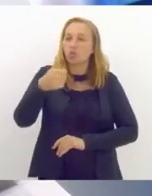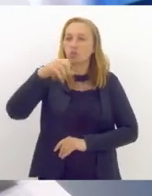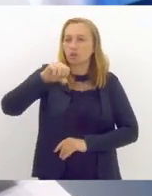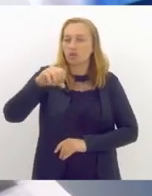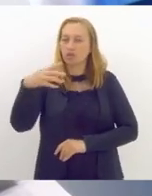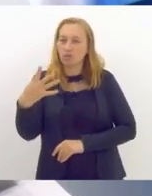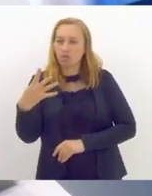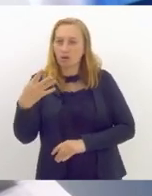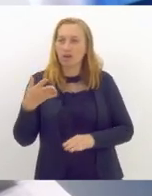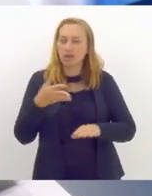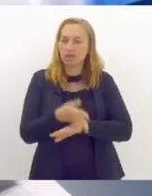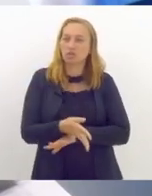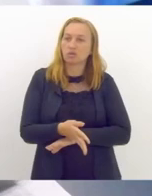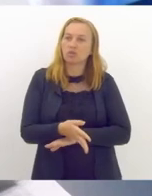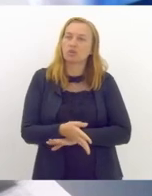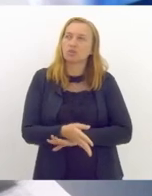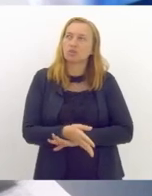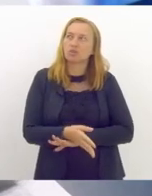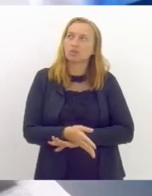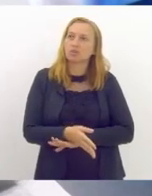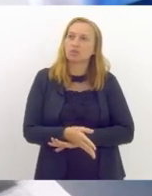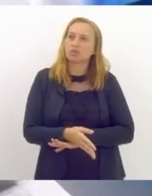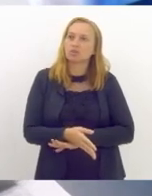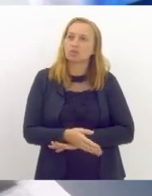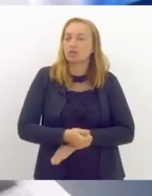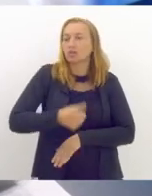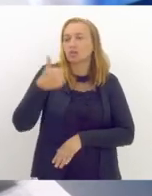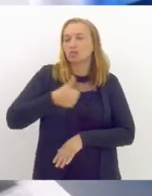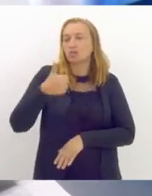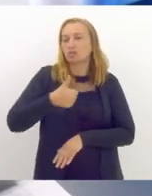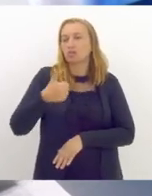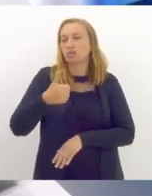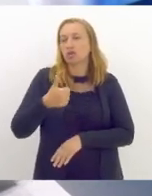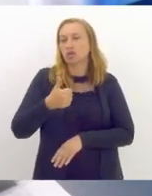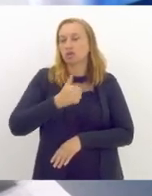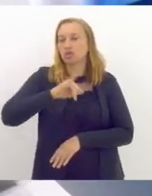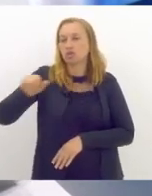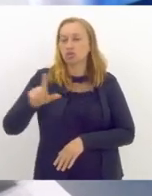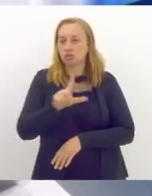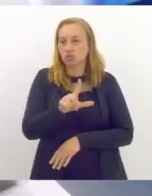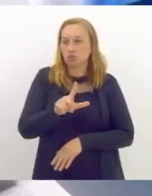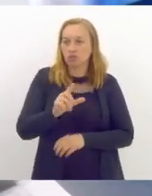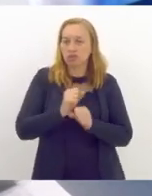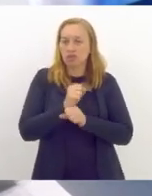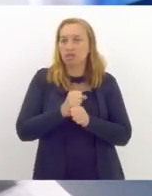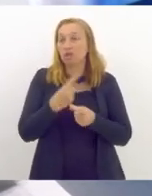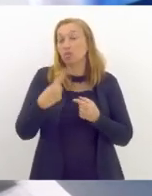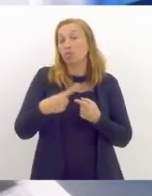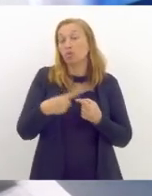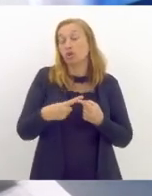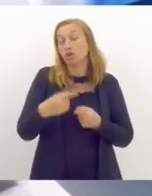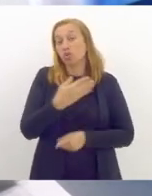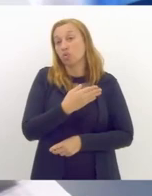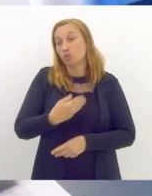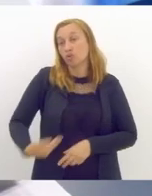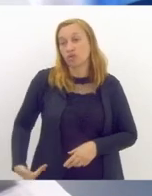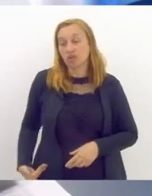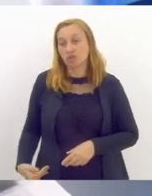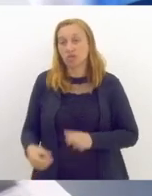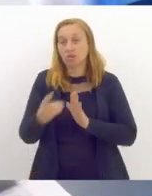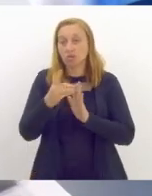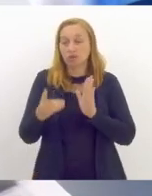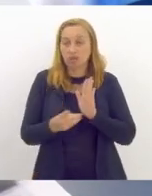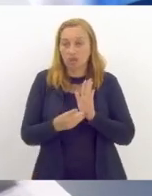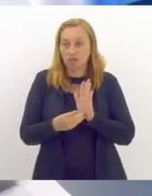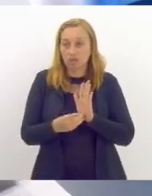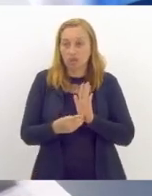entrou em vigor em primeiro de julho desse ano porque o governador por decreto